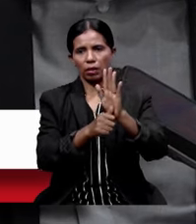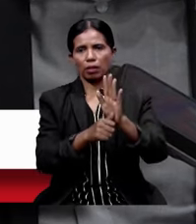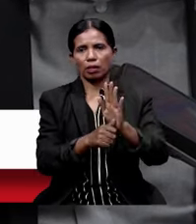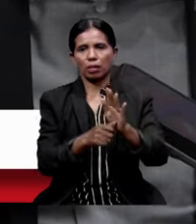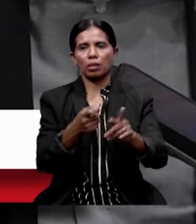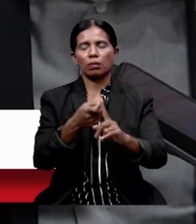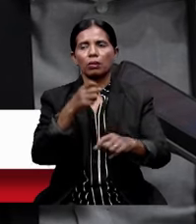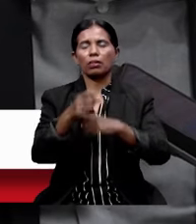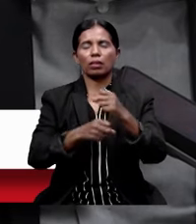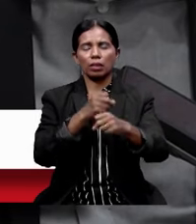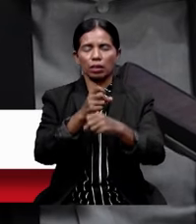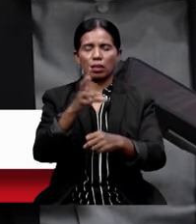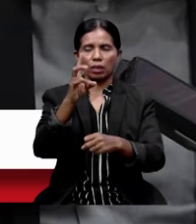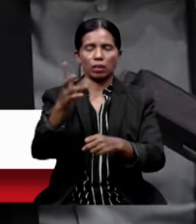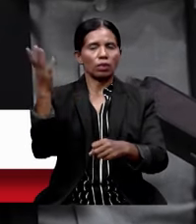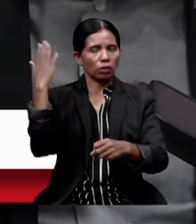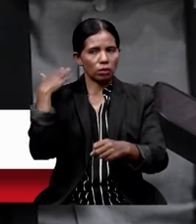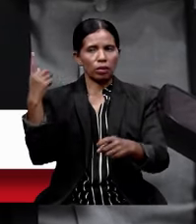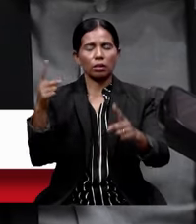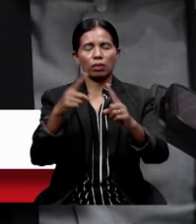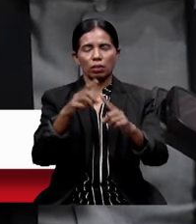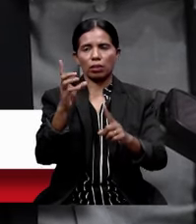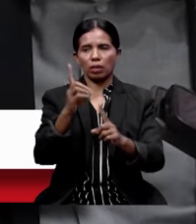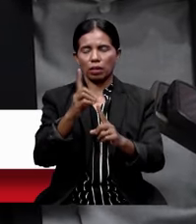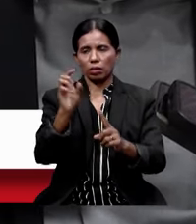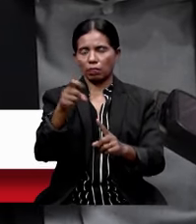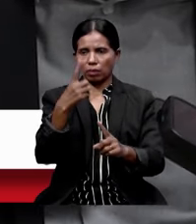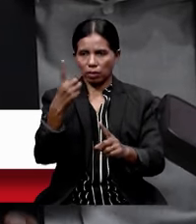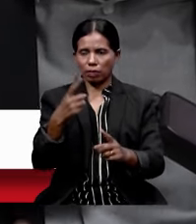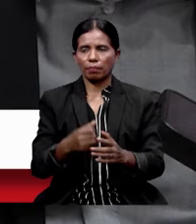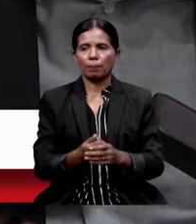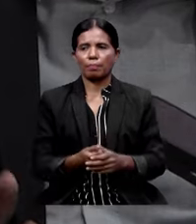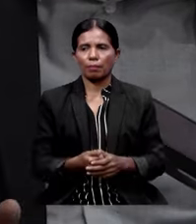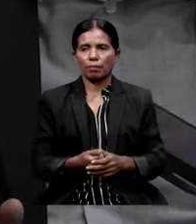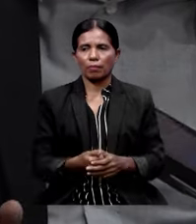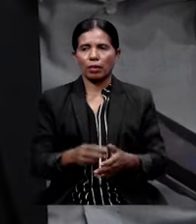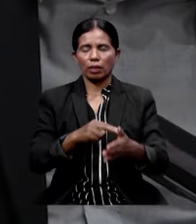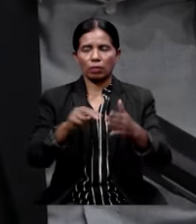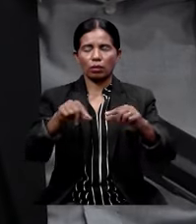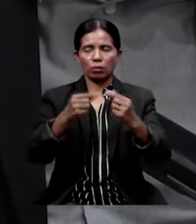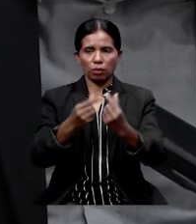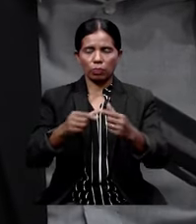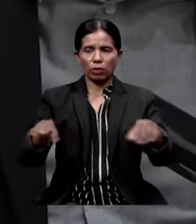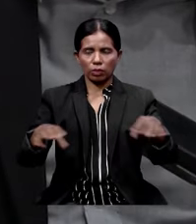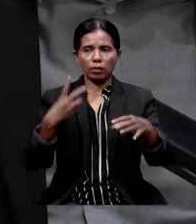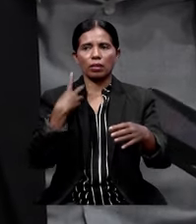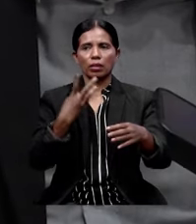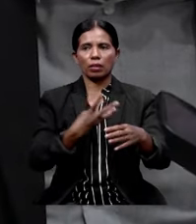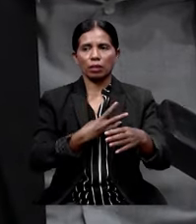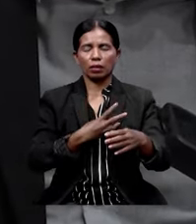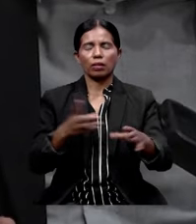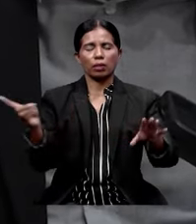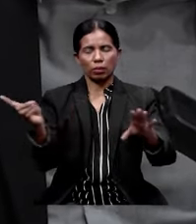husi tinan hitu liuba te sigma to dia 11, né? E a nível grupo de trabalho, né? Ita documentos